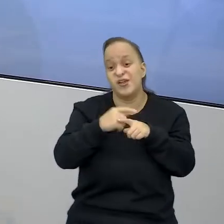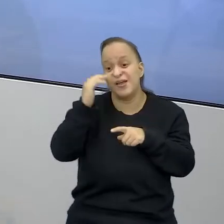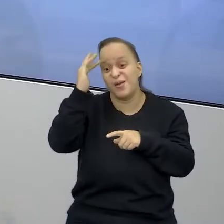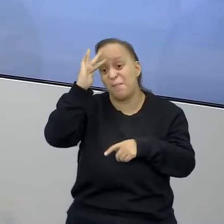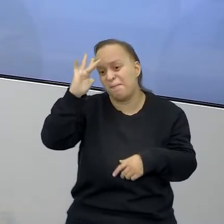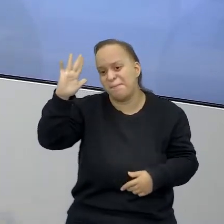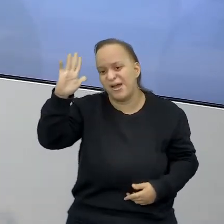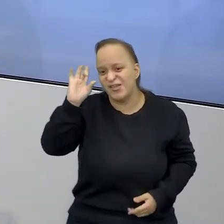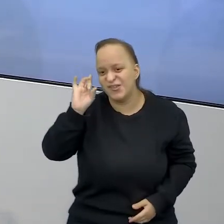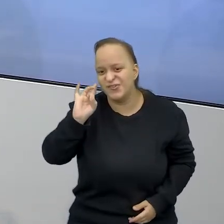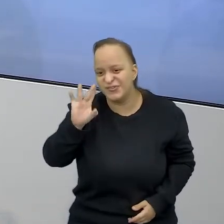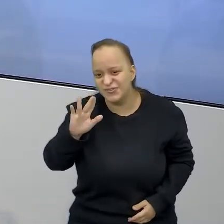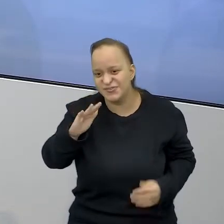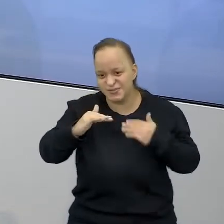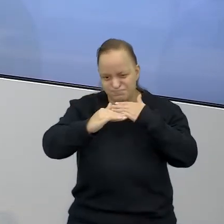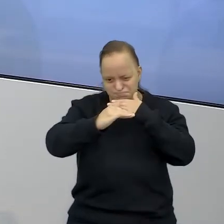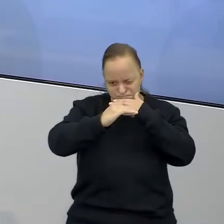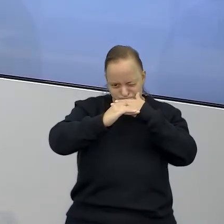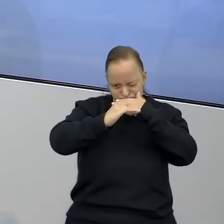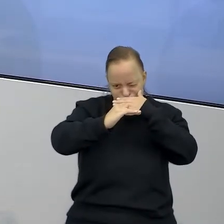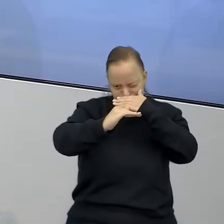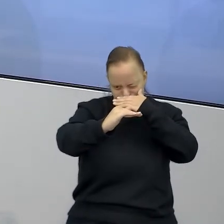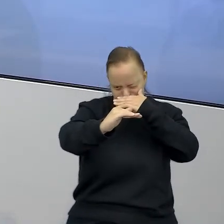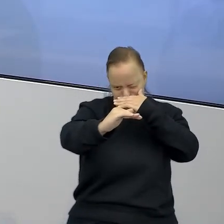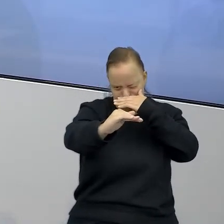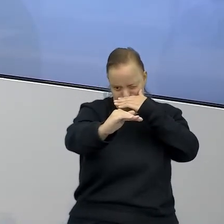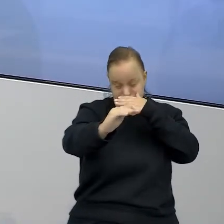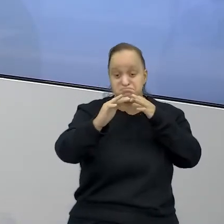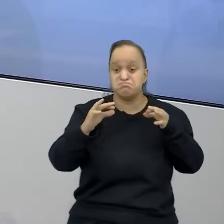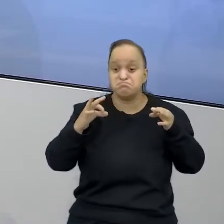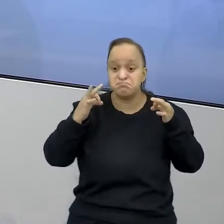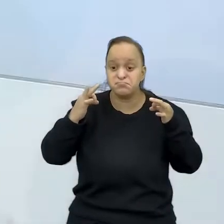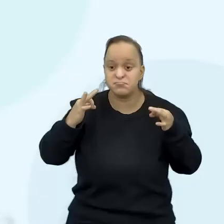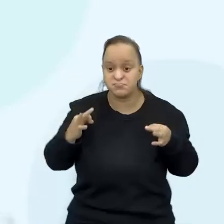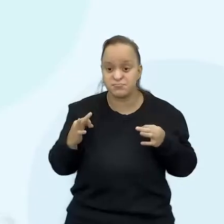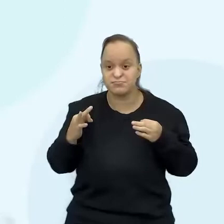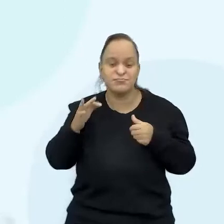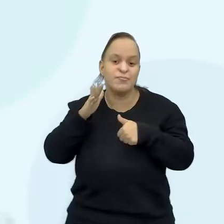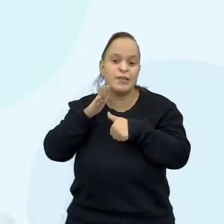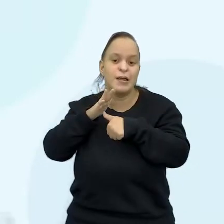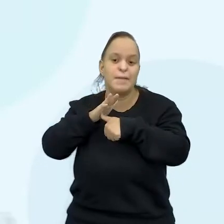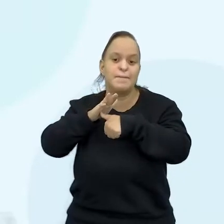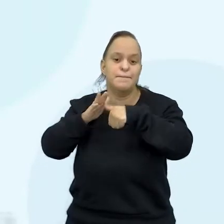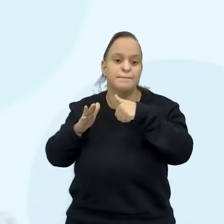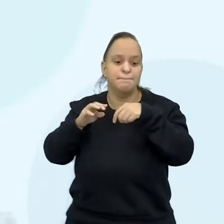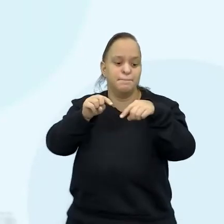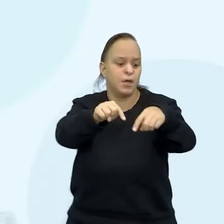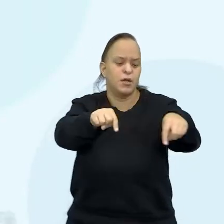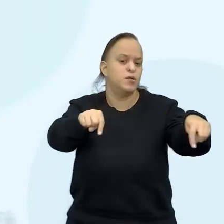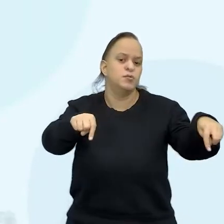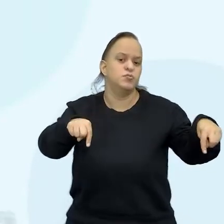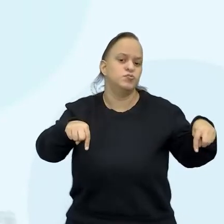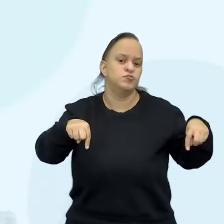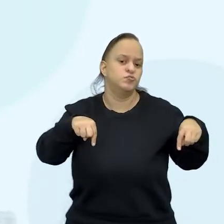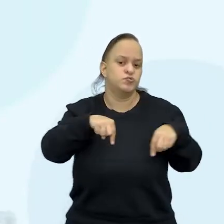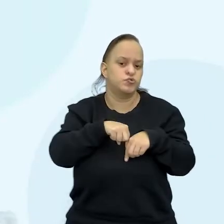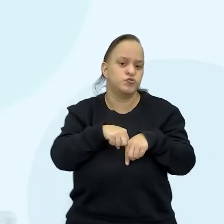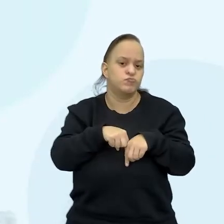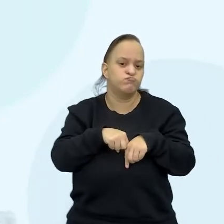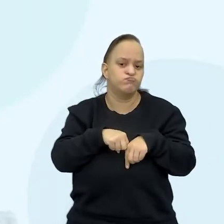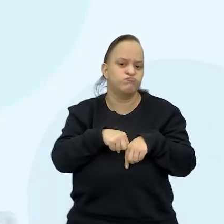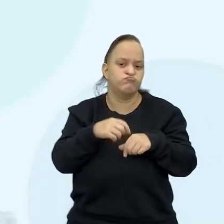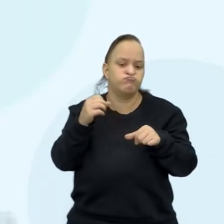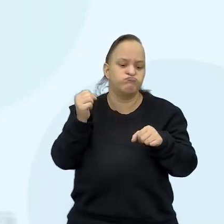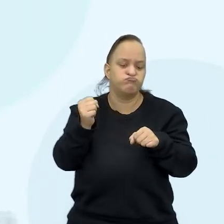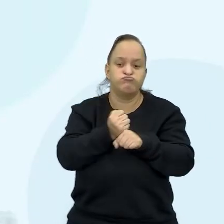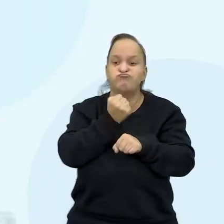por enquanto, tá? Então, vamos primeiro verificar qual o espaço útil de construção